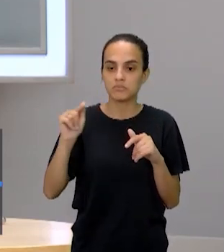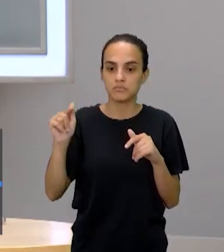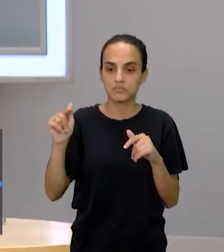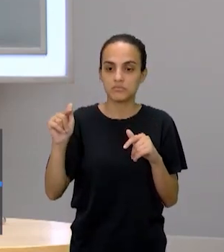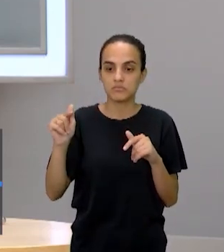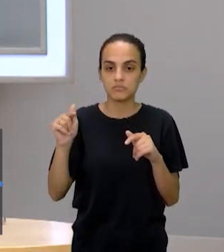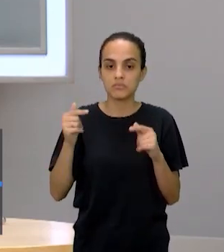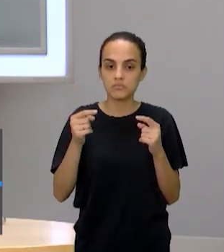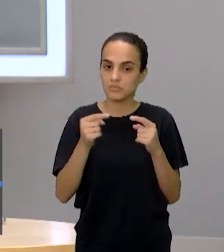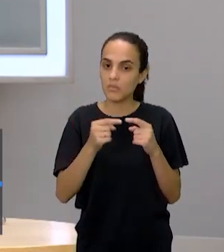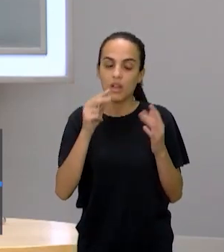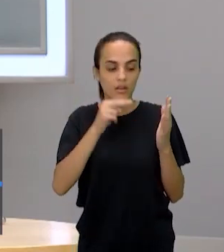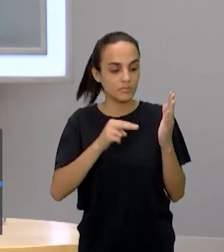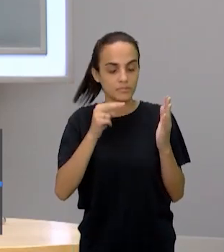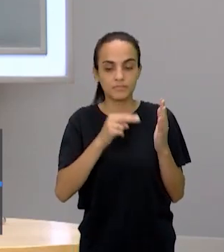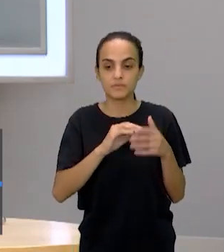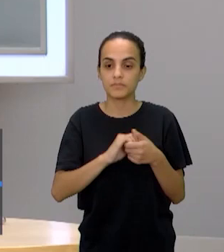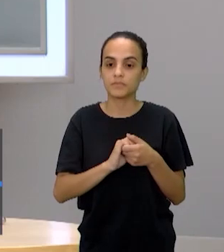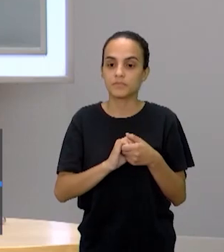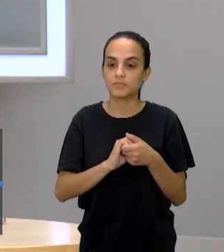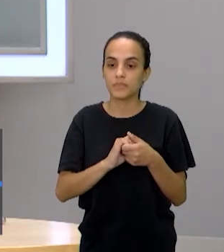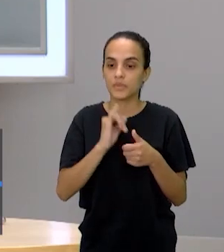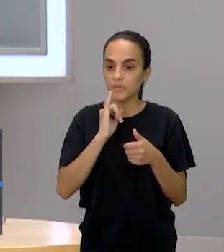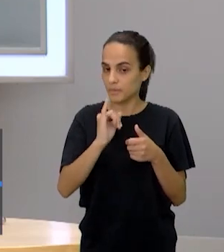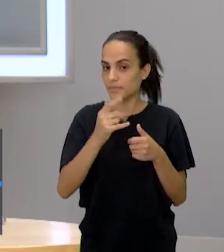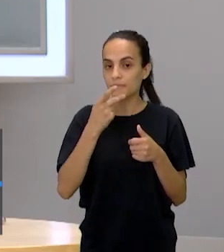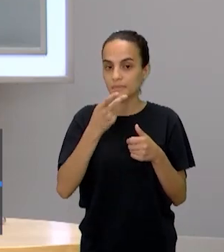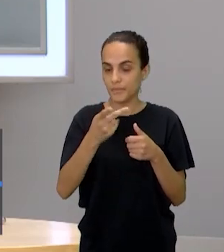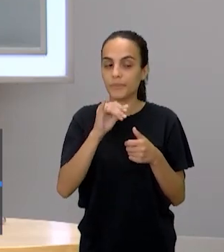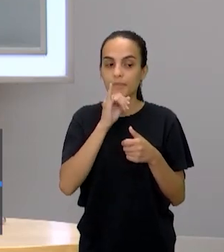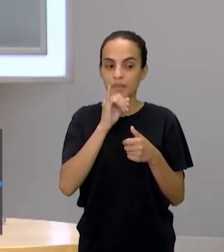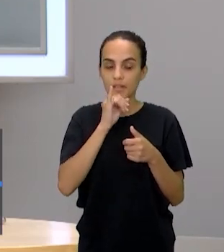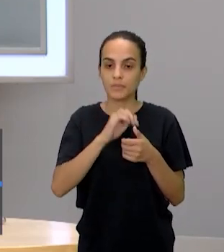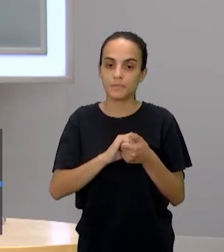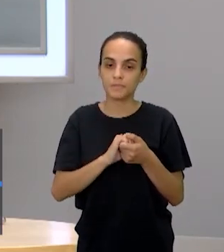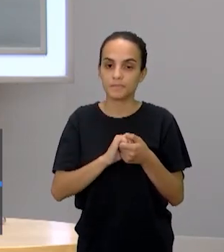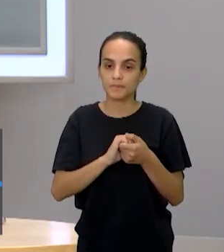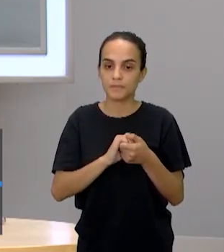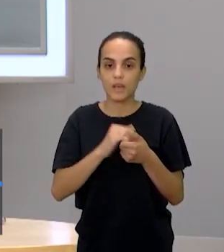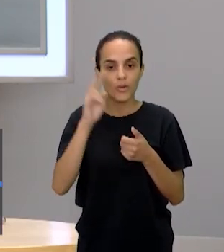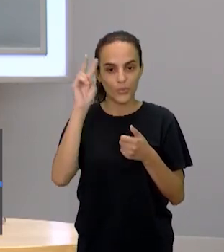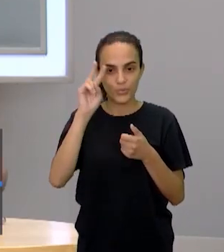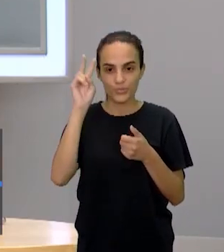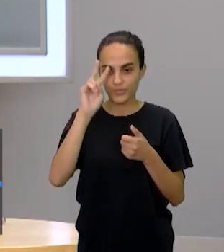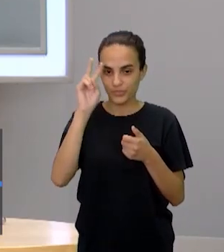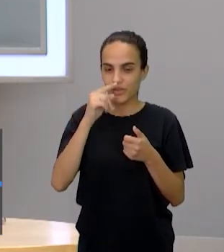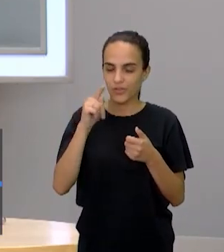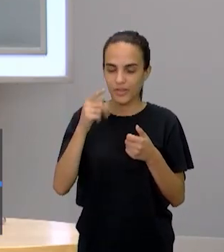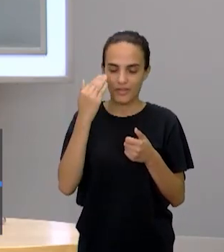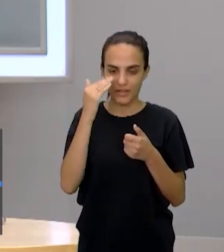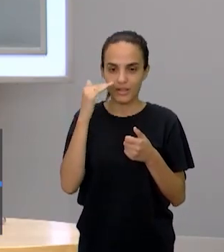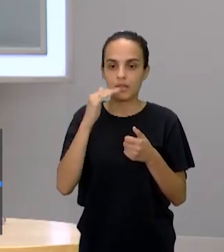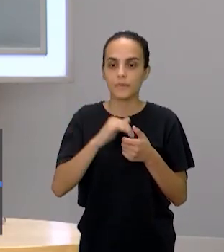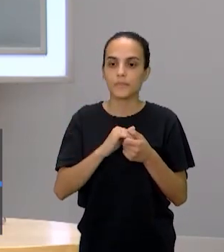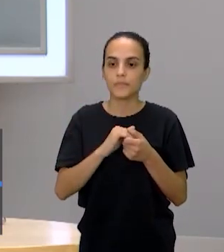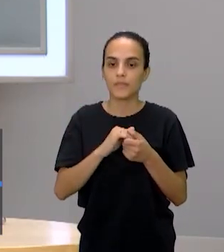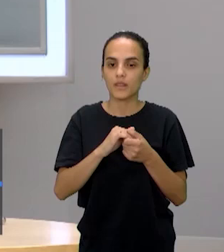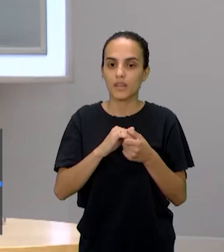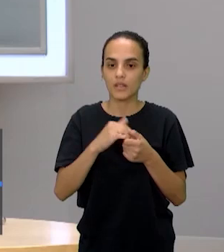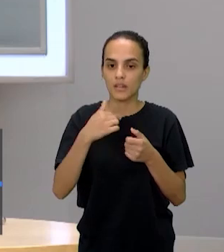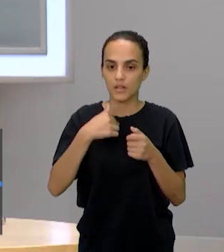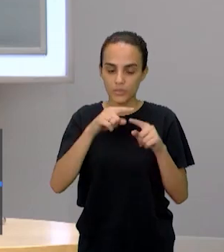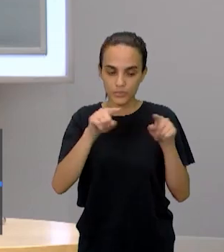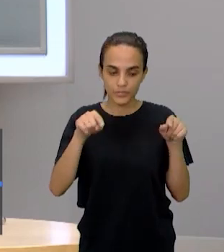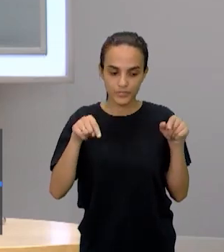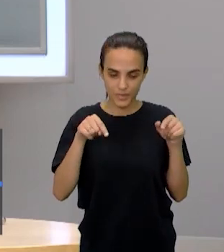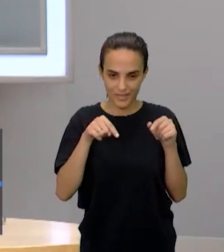gente dá para a leitura. Eu dou muito esse exemplo, né? Que assim, eu lembro que vocês vão entender o que eu estou falando. Eu estava lá na sala